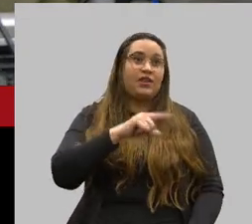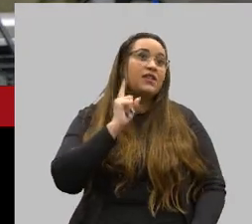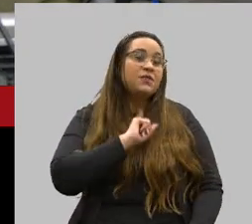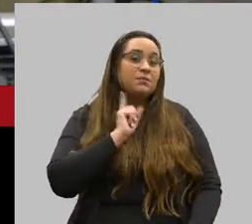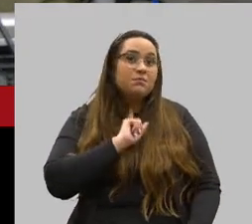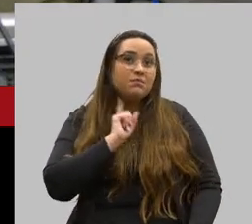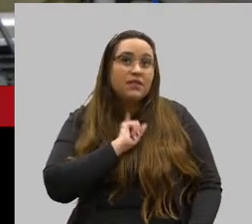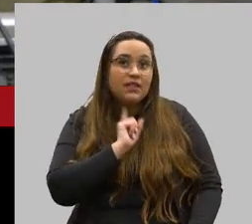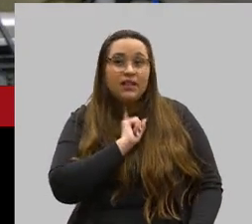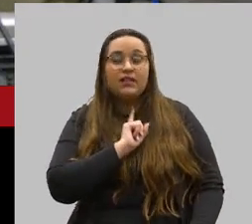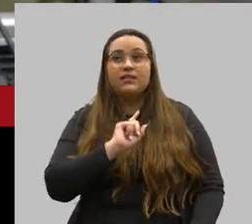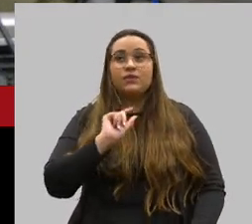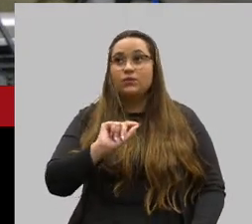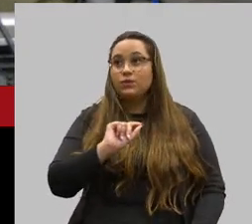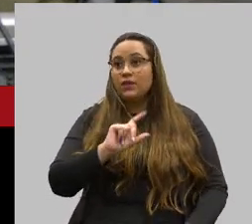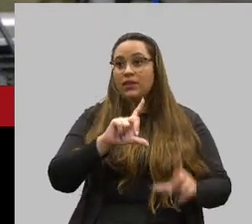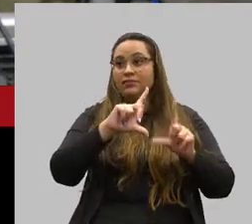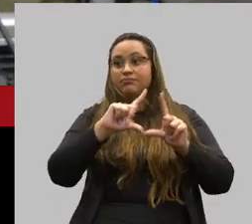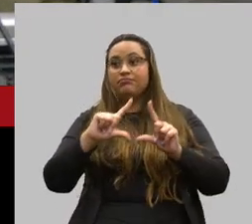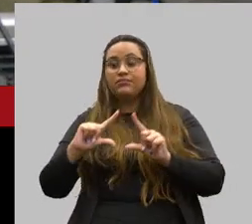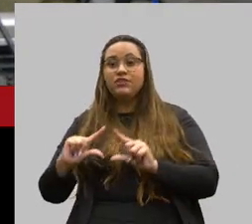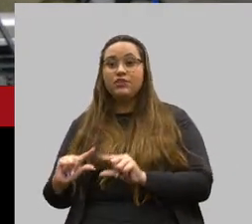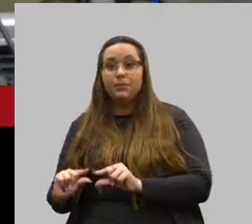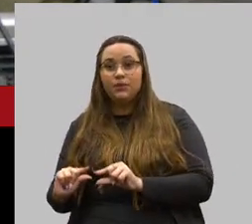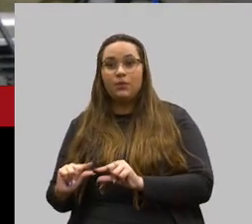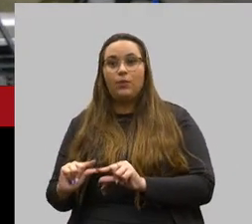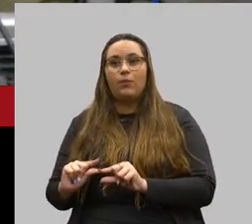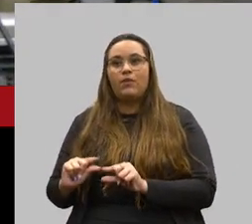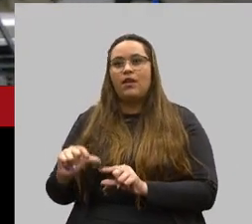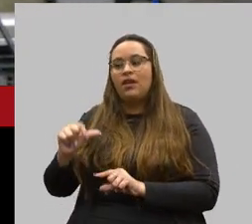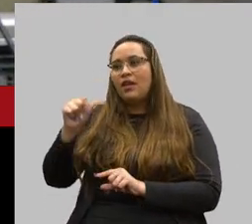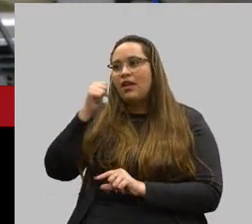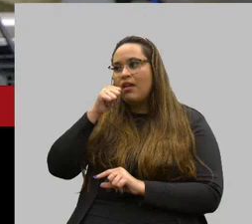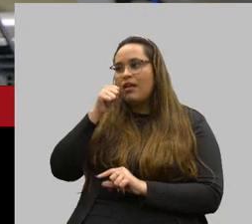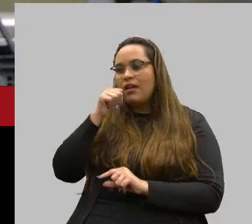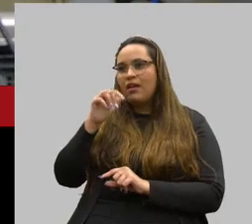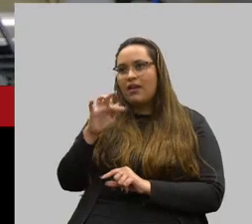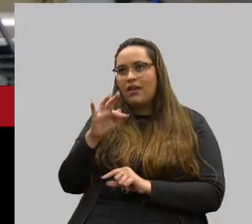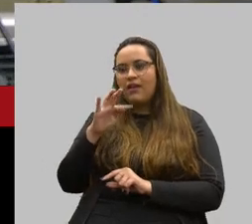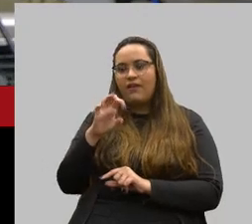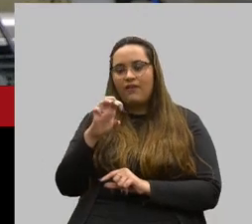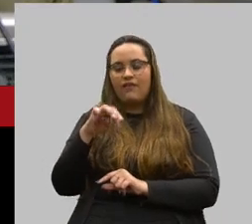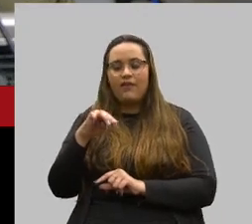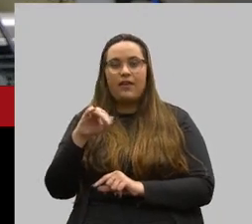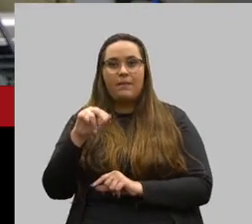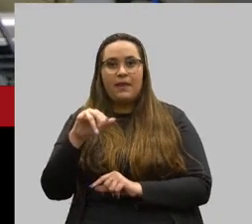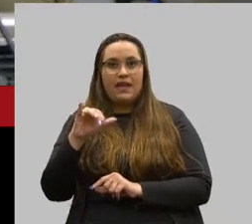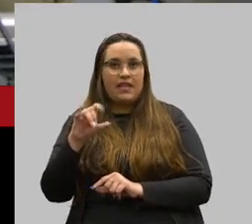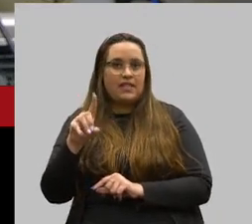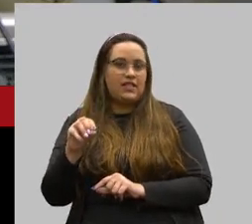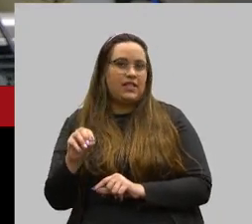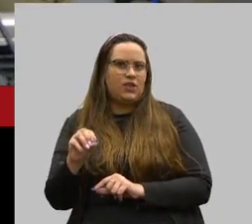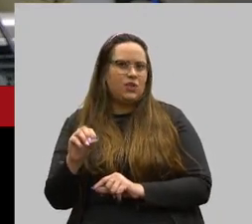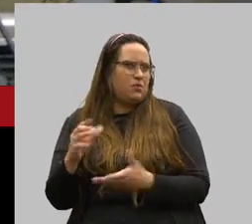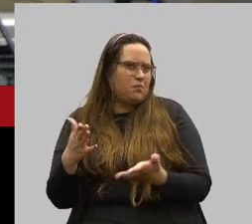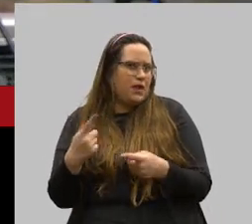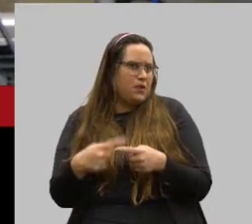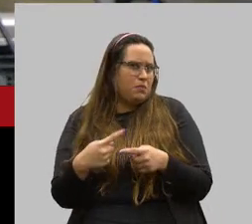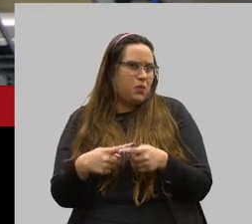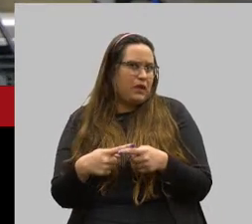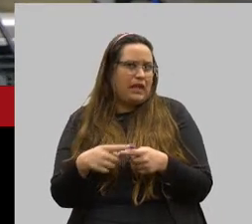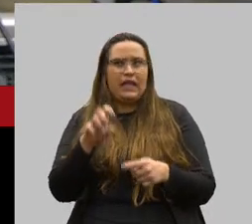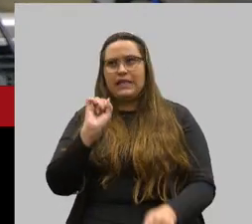em diminuir o feminicídio que que nós vamos fazer porque nós estamos no estado que se falar